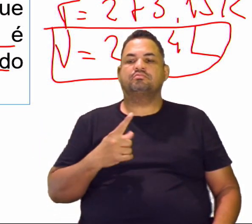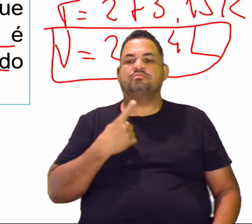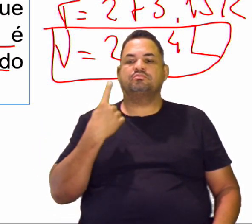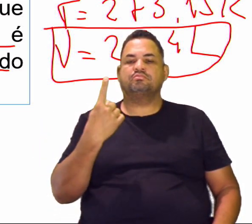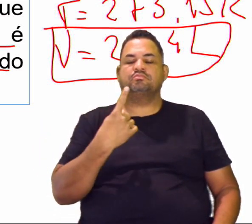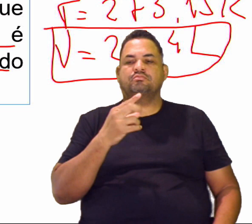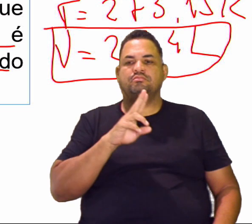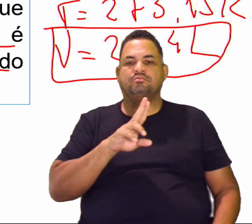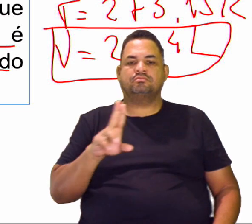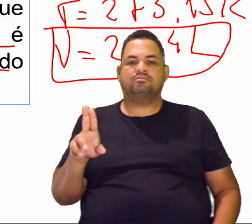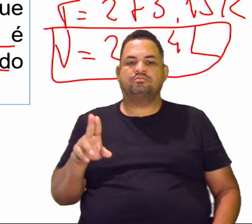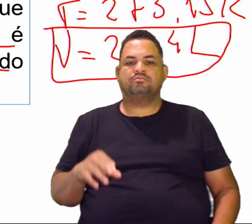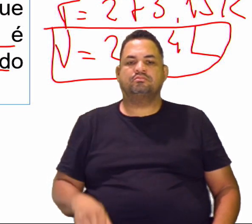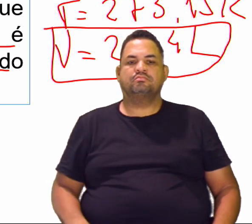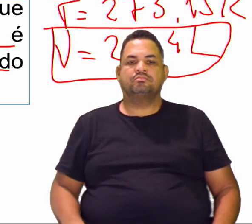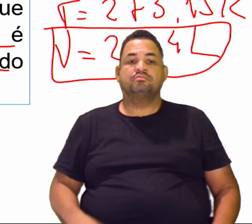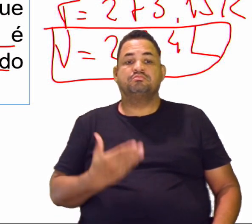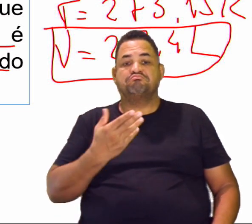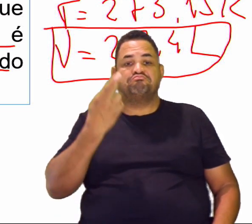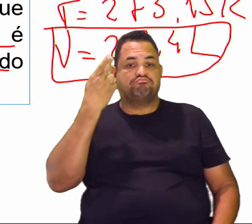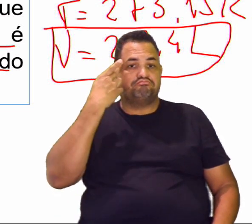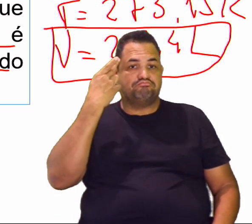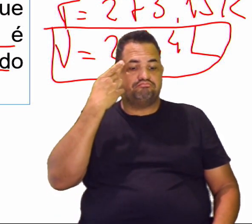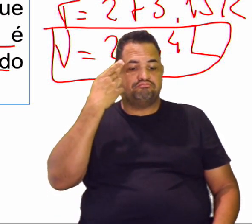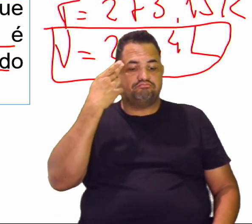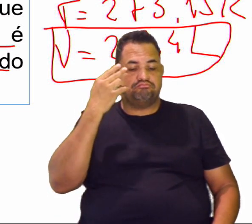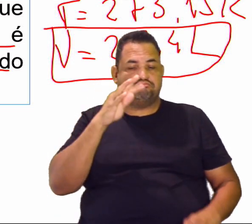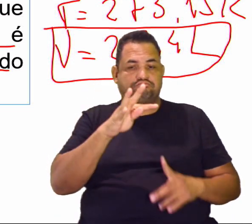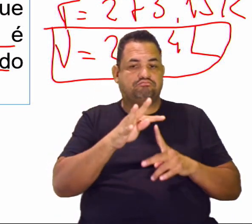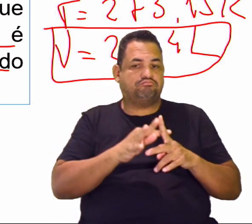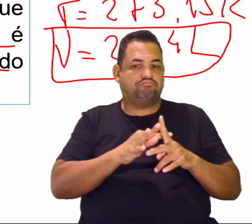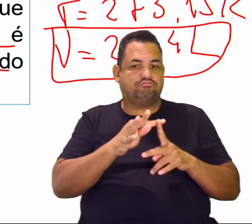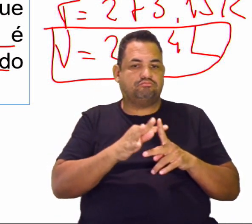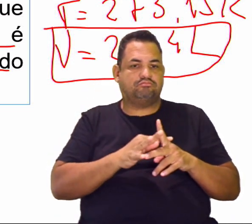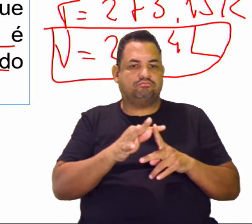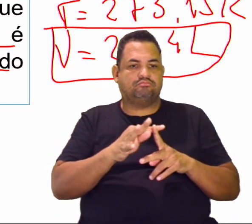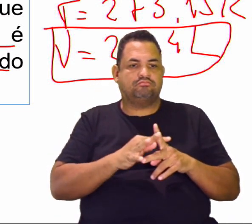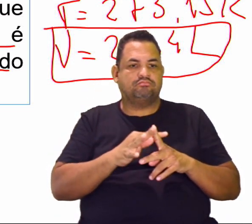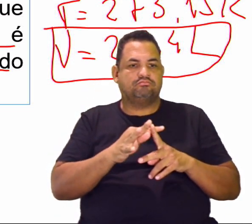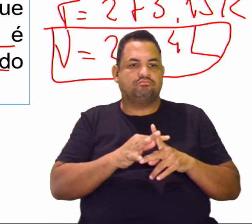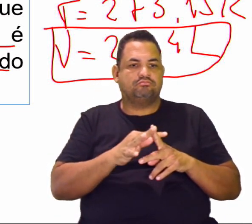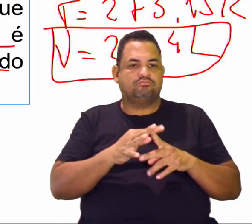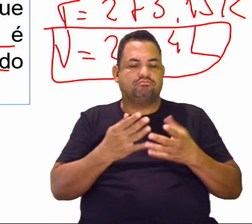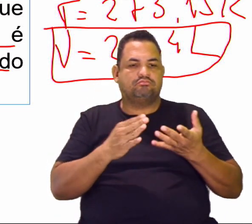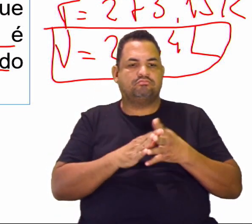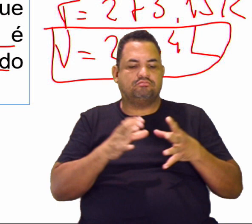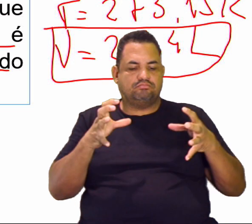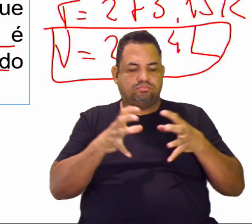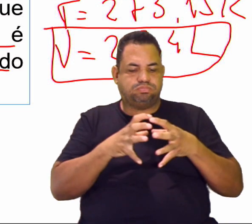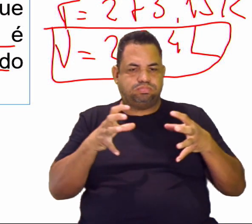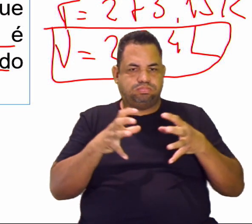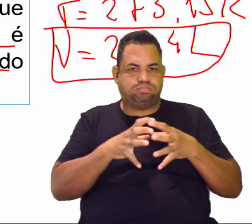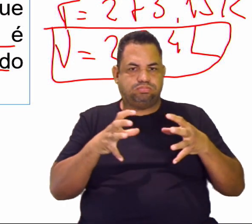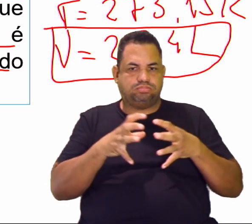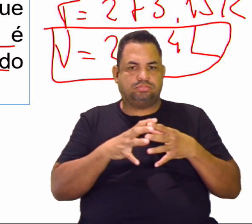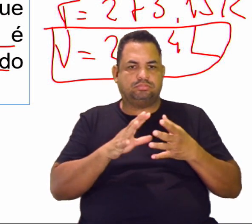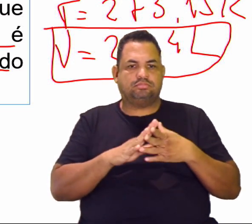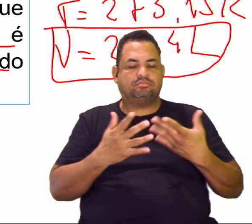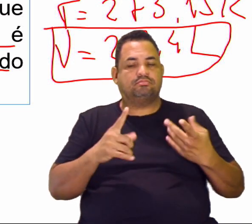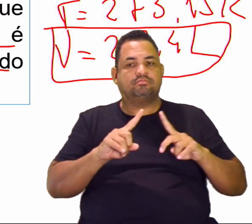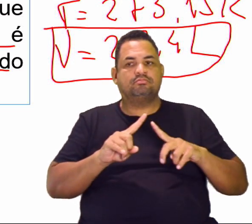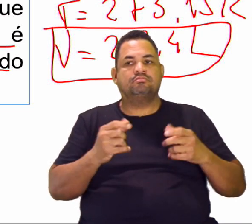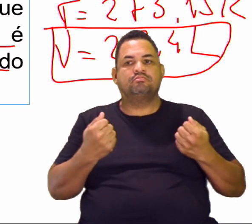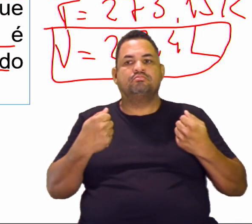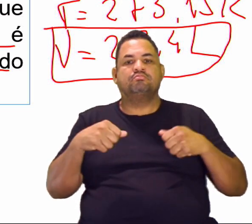chamamos de condições normais de temperatura e pressão, que nem